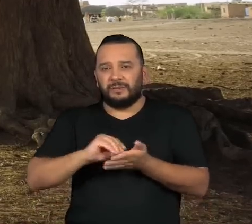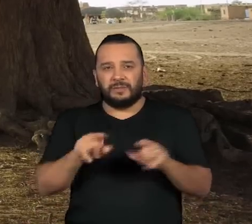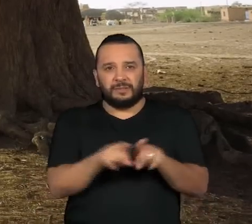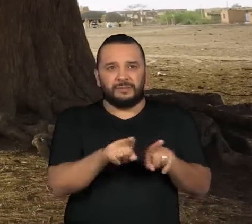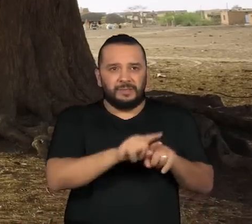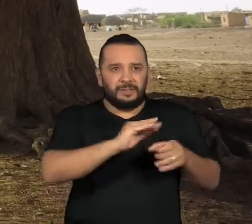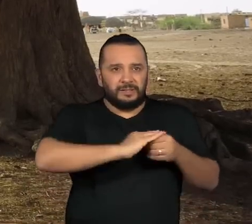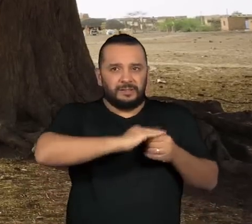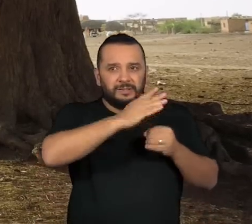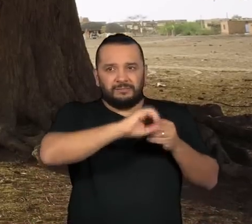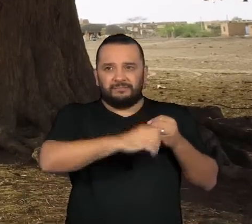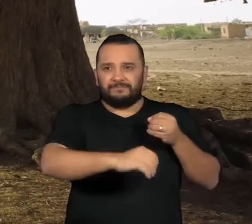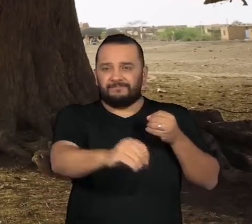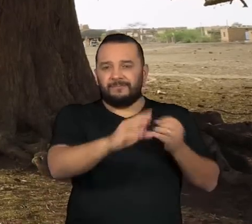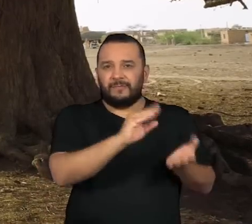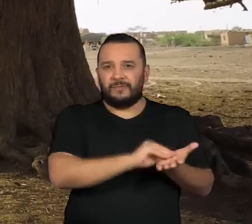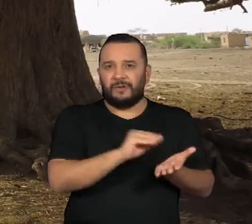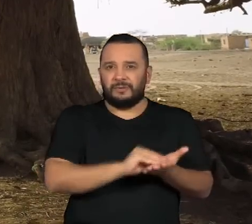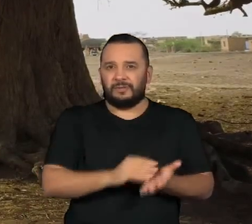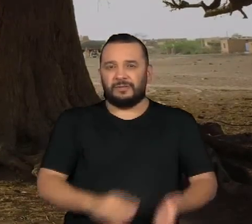saneamento.